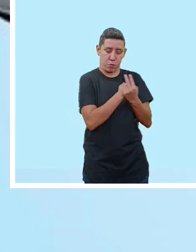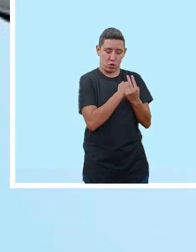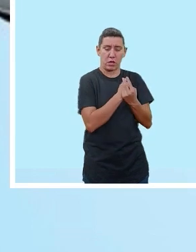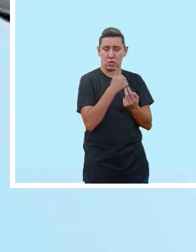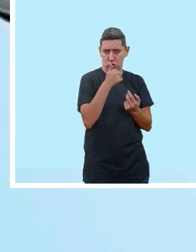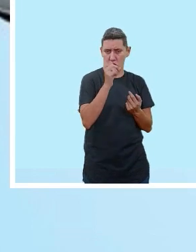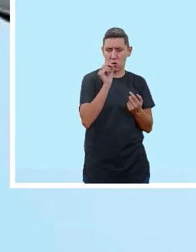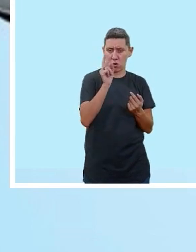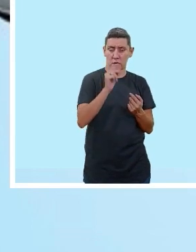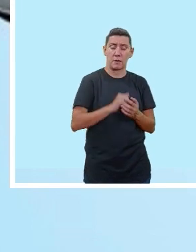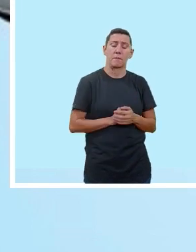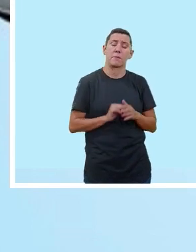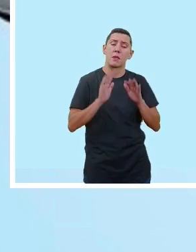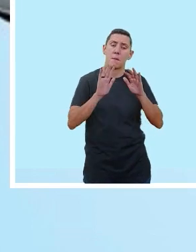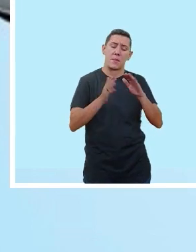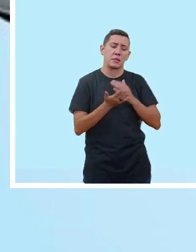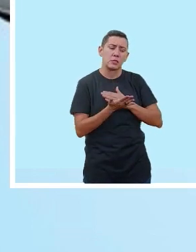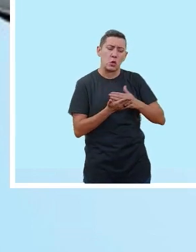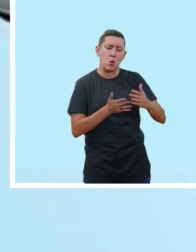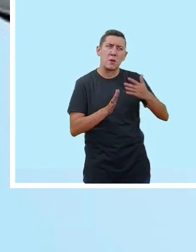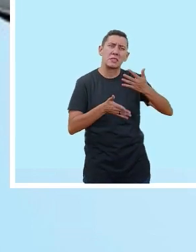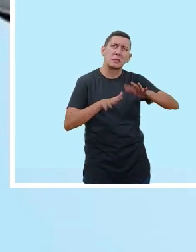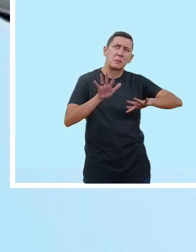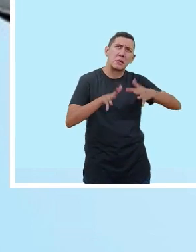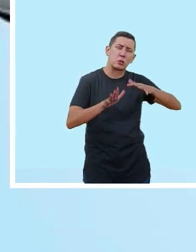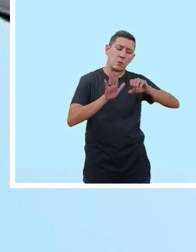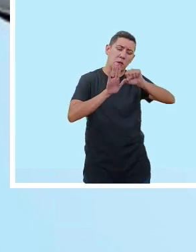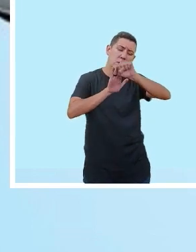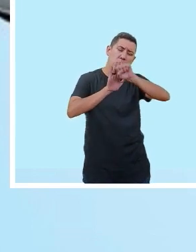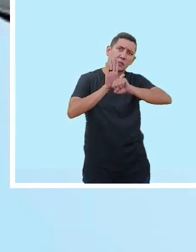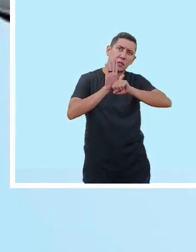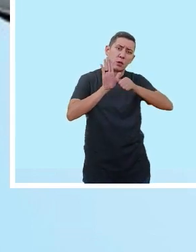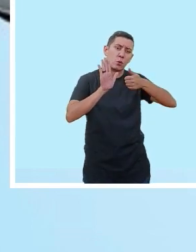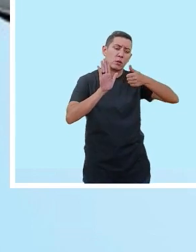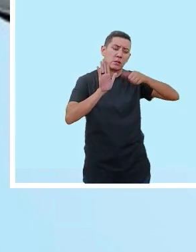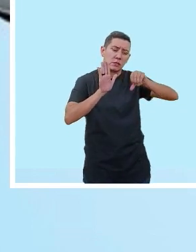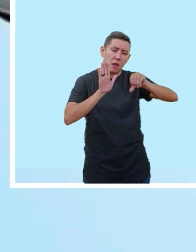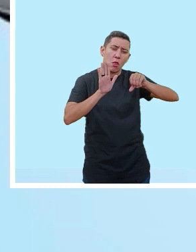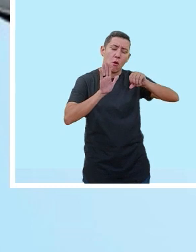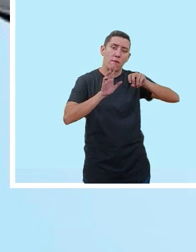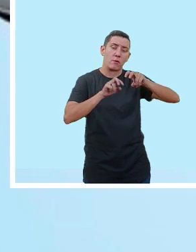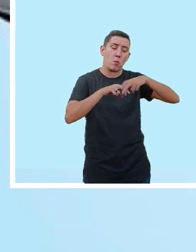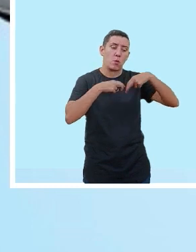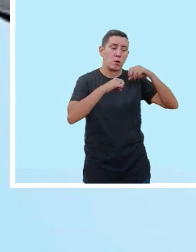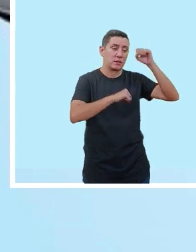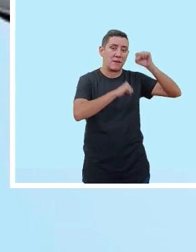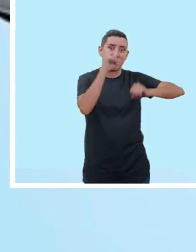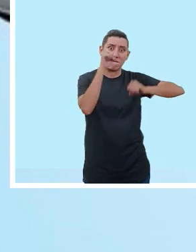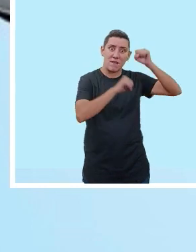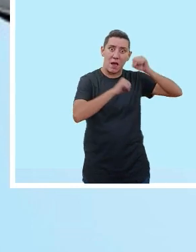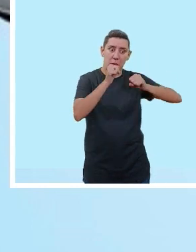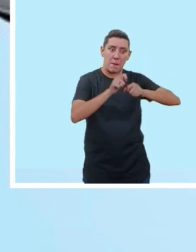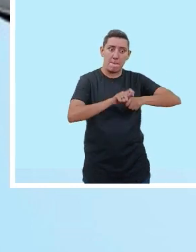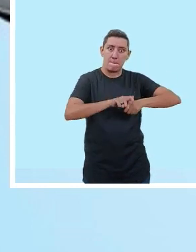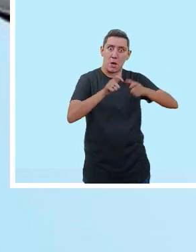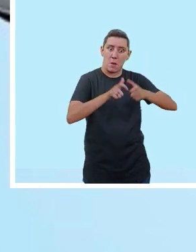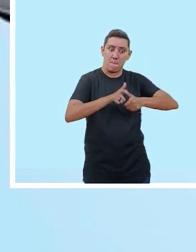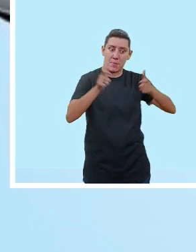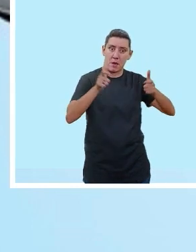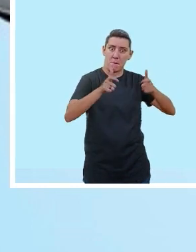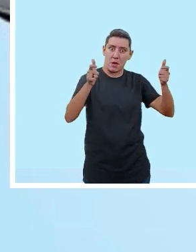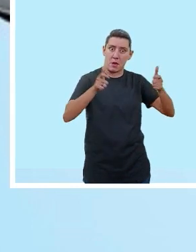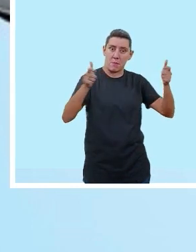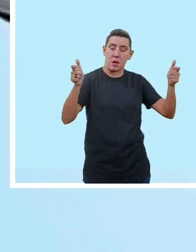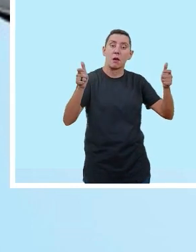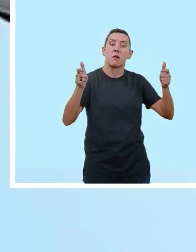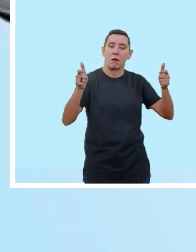volta aí do século XIX, né, a gente começou a ter um aumento da emissão de